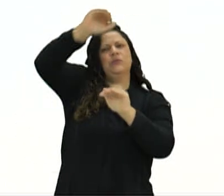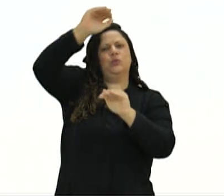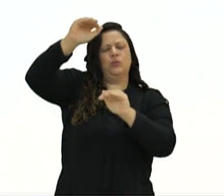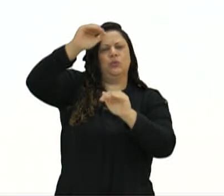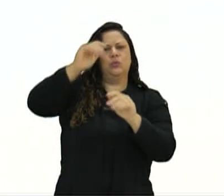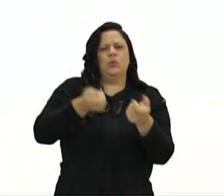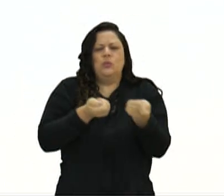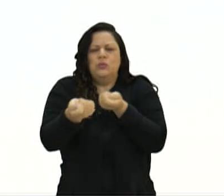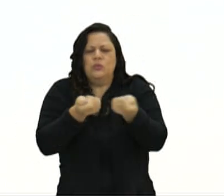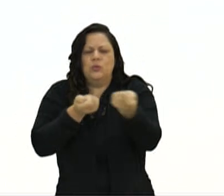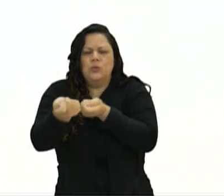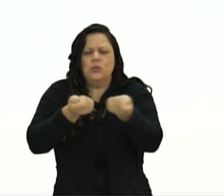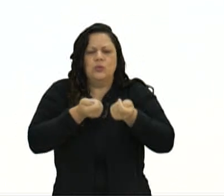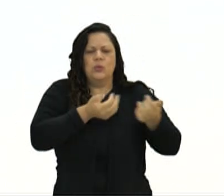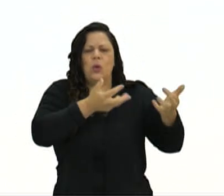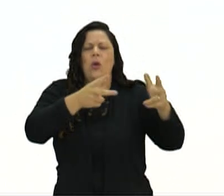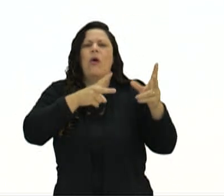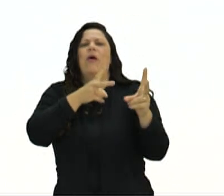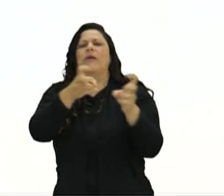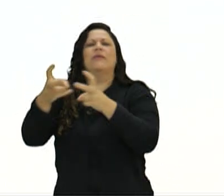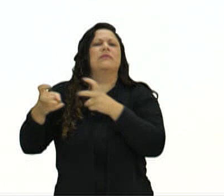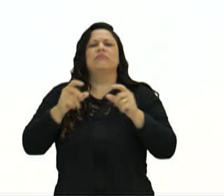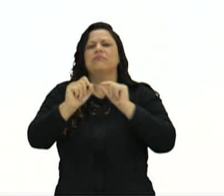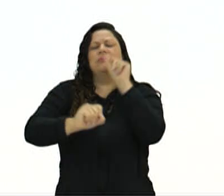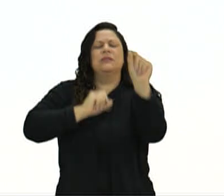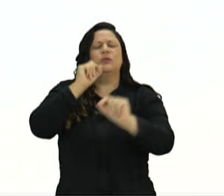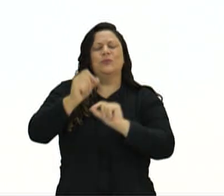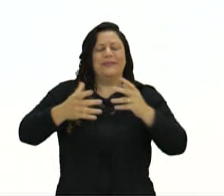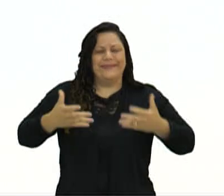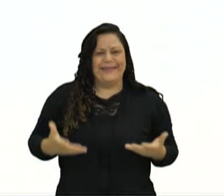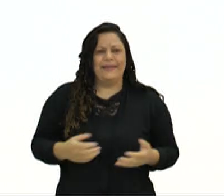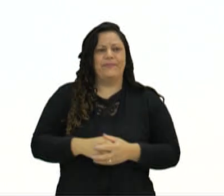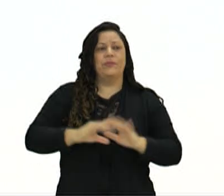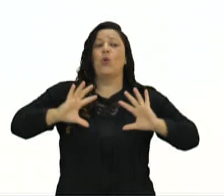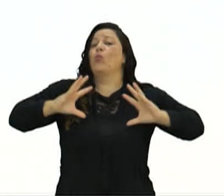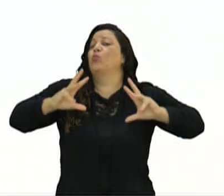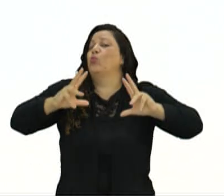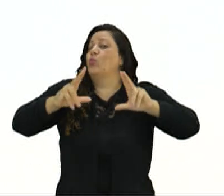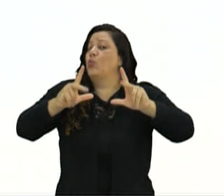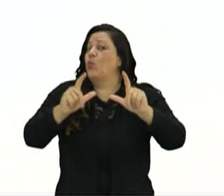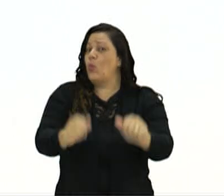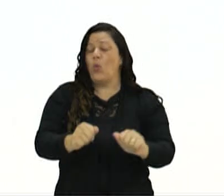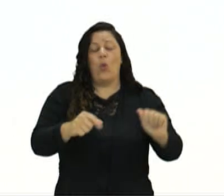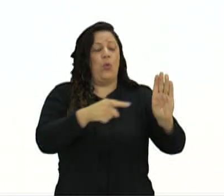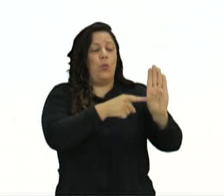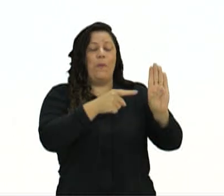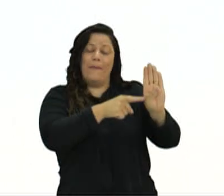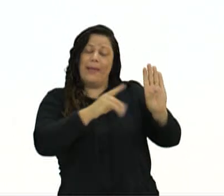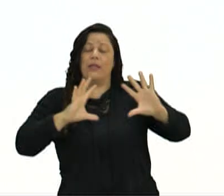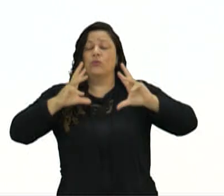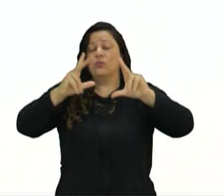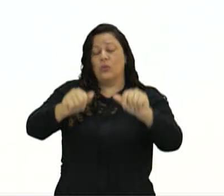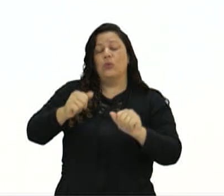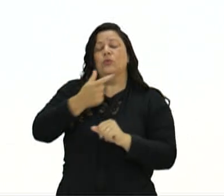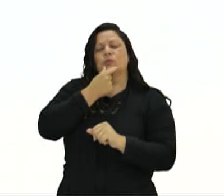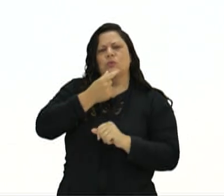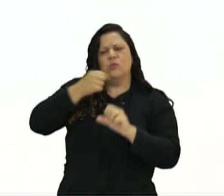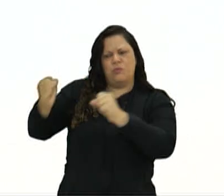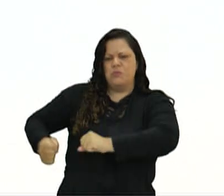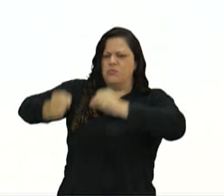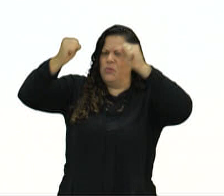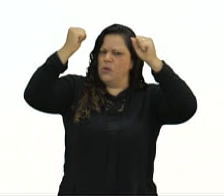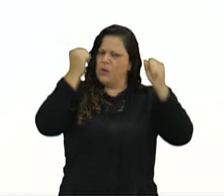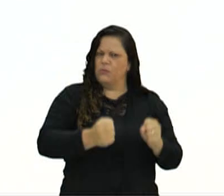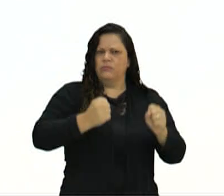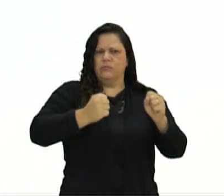todo homem investido de poder é tentado a abusar dele. Logo, é necessário descentralizar o